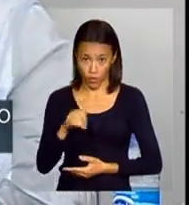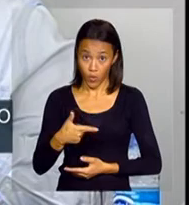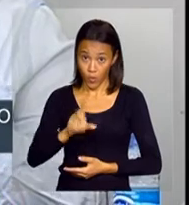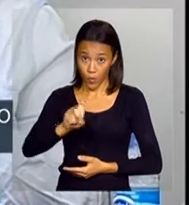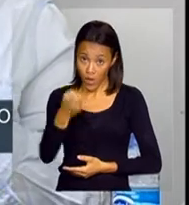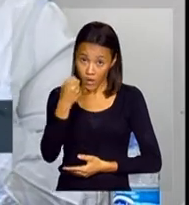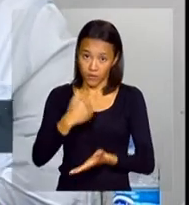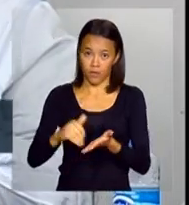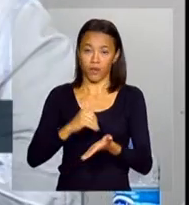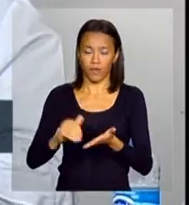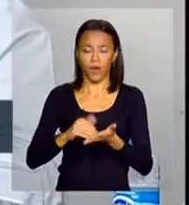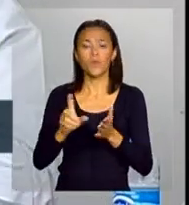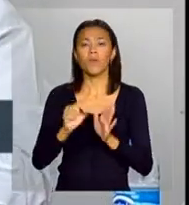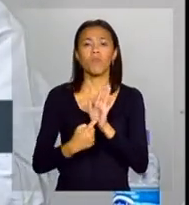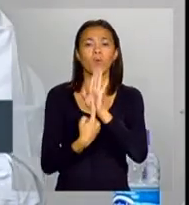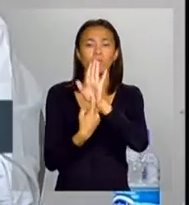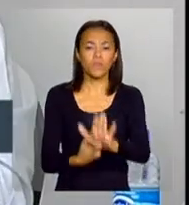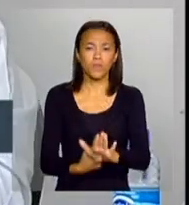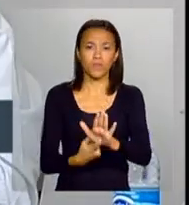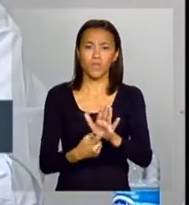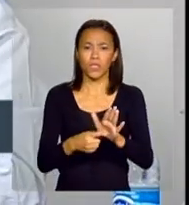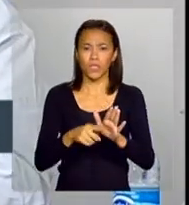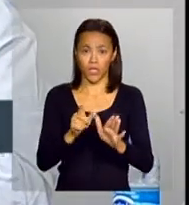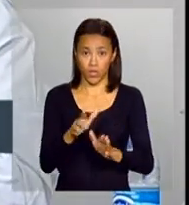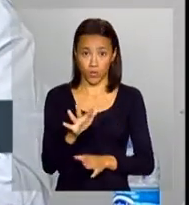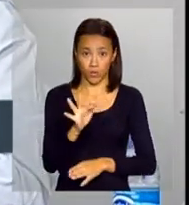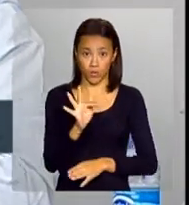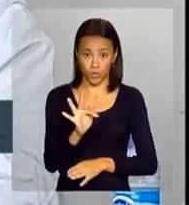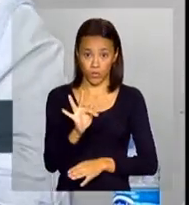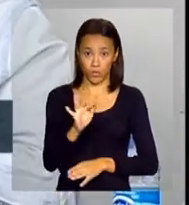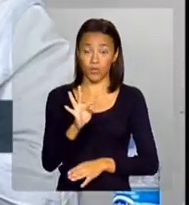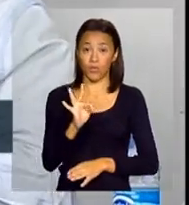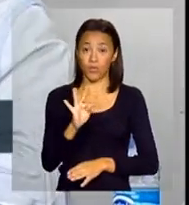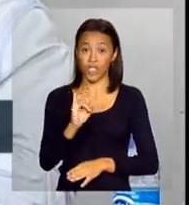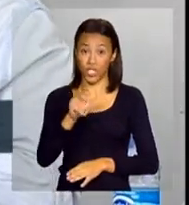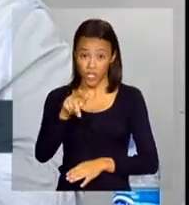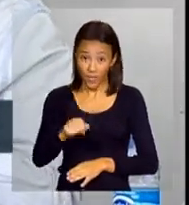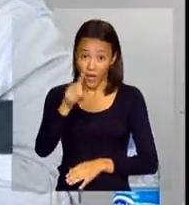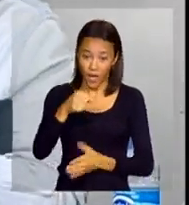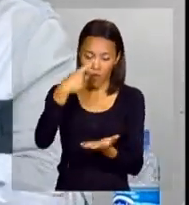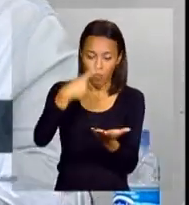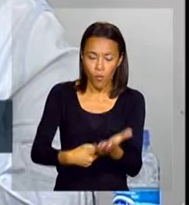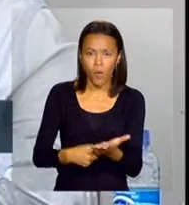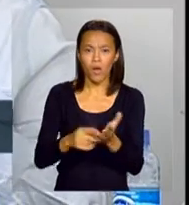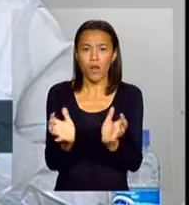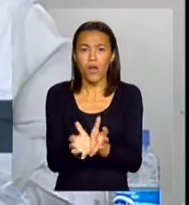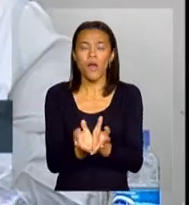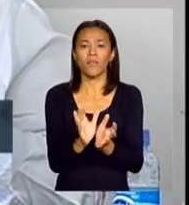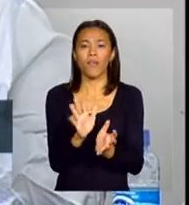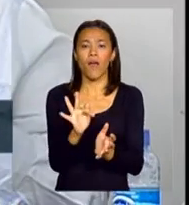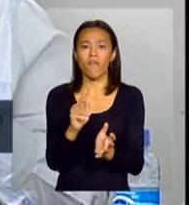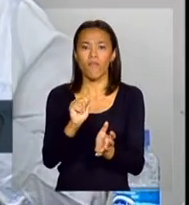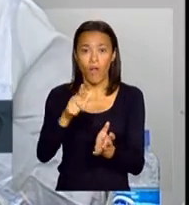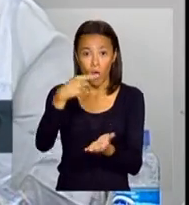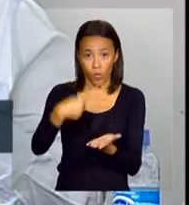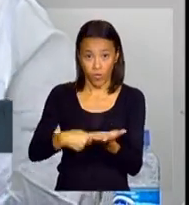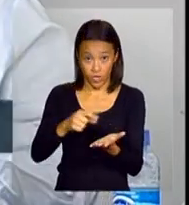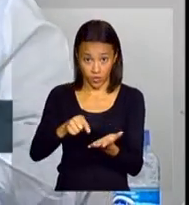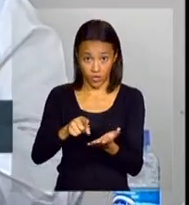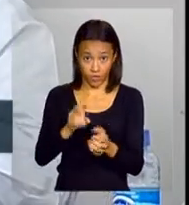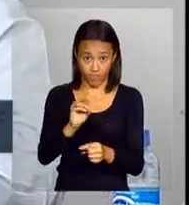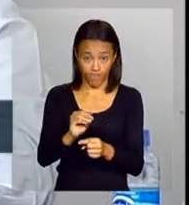ex-secretário do Ministério, mostrando que o TIRFA, que é o acordo da FAO sobre alimentos, acesso a recursos genéticos para produção de